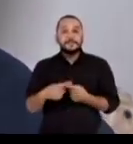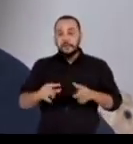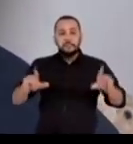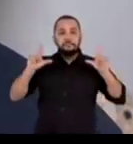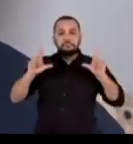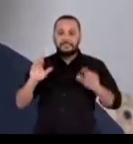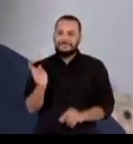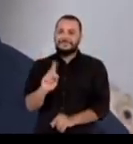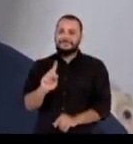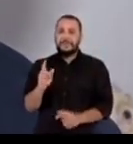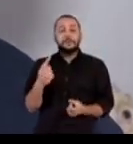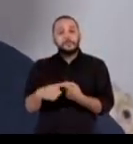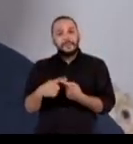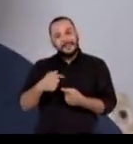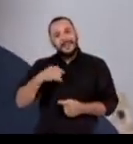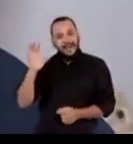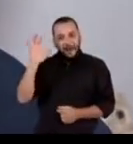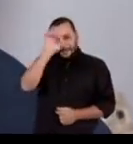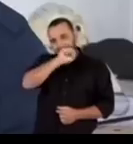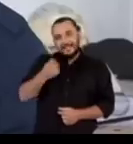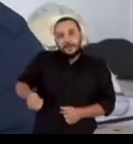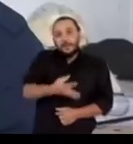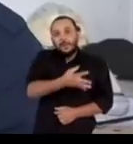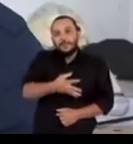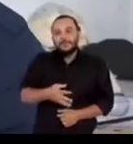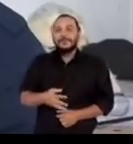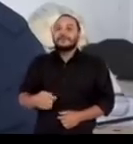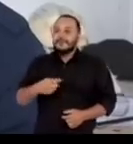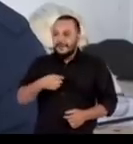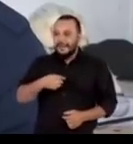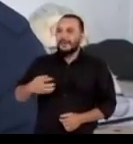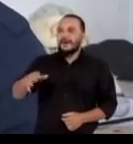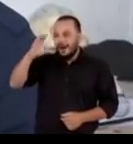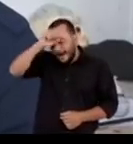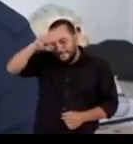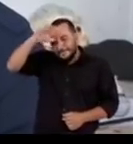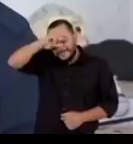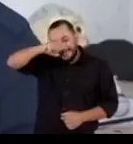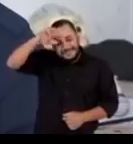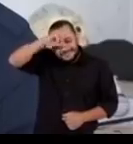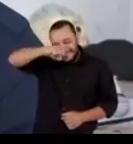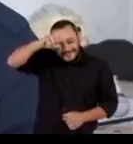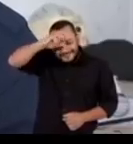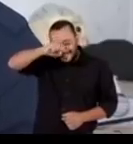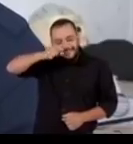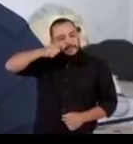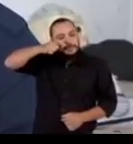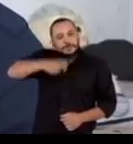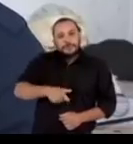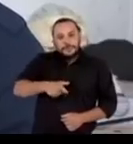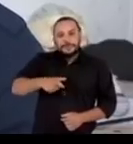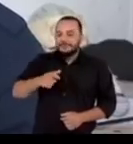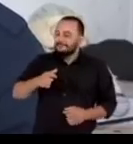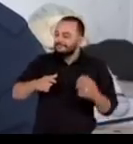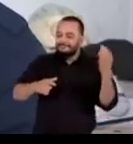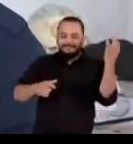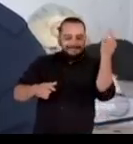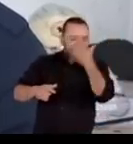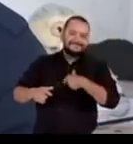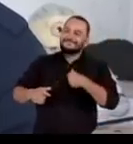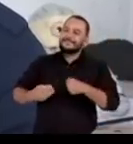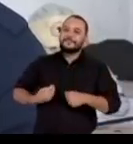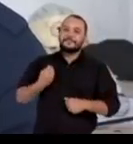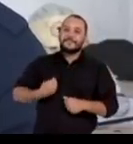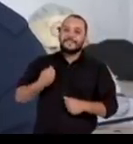aparecer, porque vai aprender algo novo. Aprender, para mim, é uma das coisas mais interessantes e mais belas que a vida